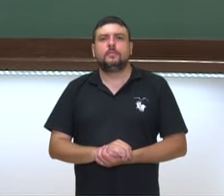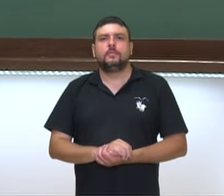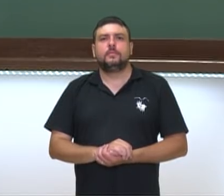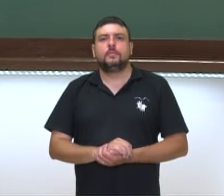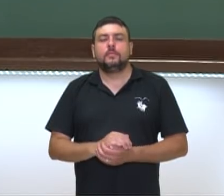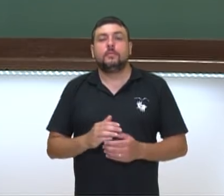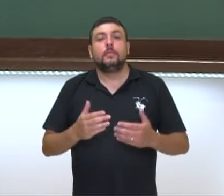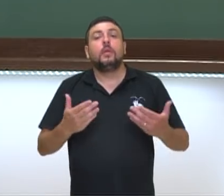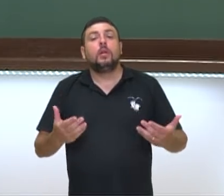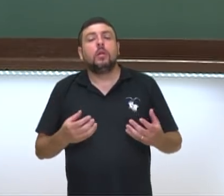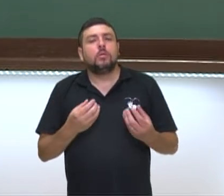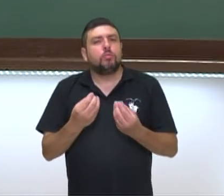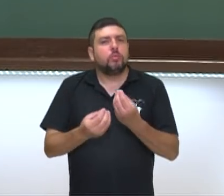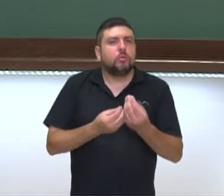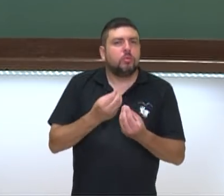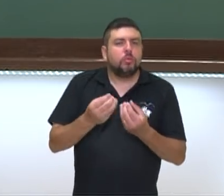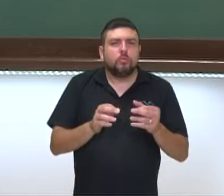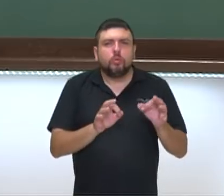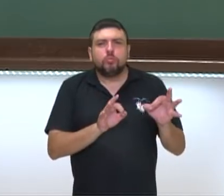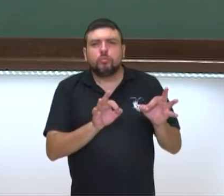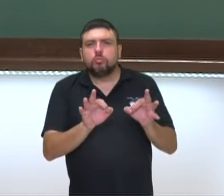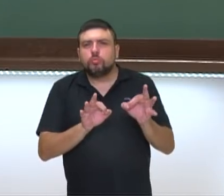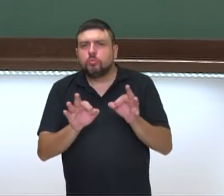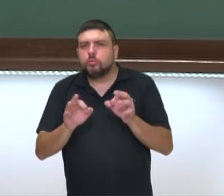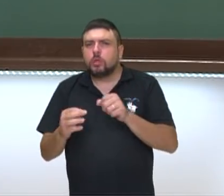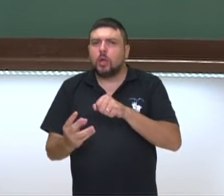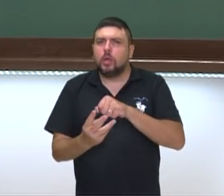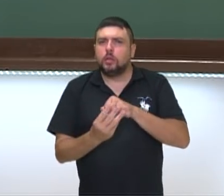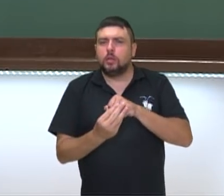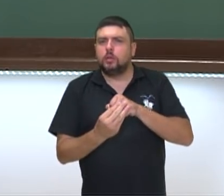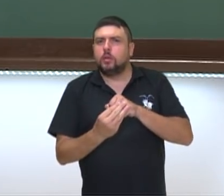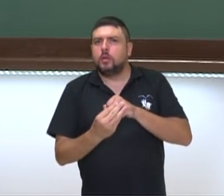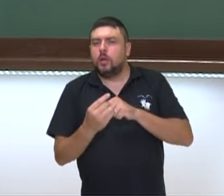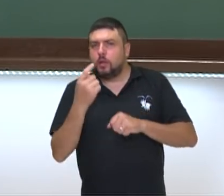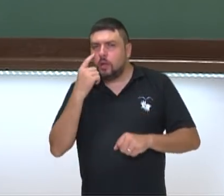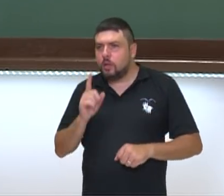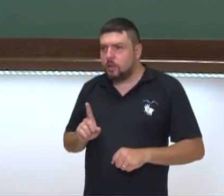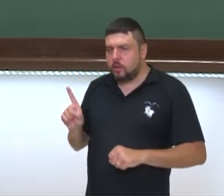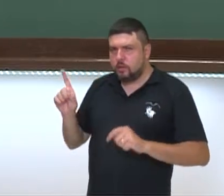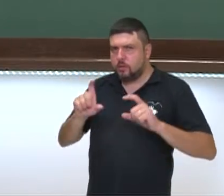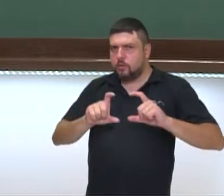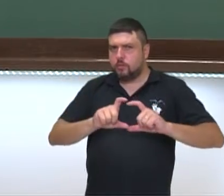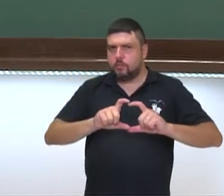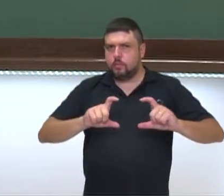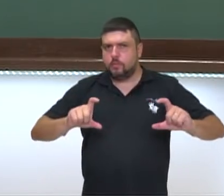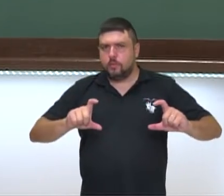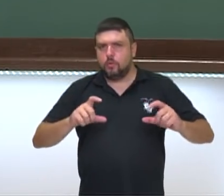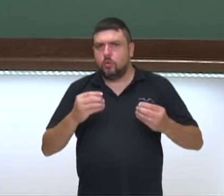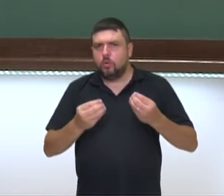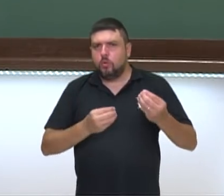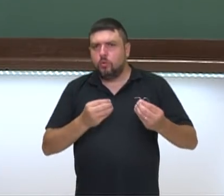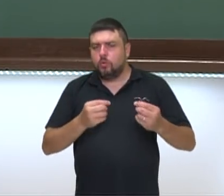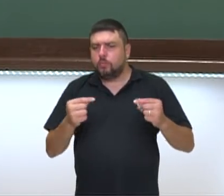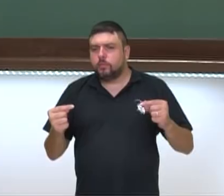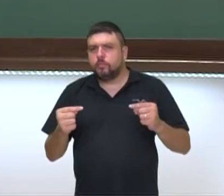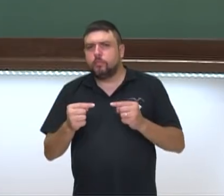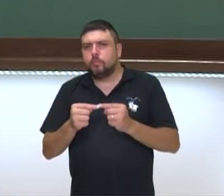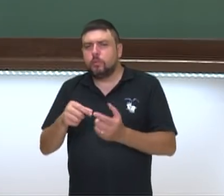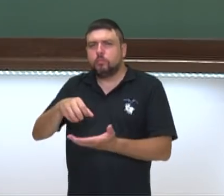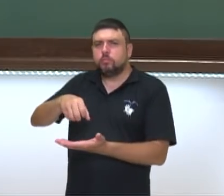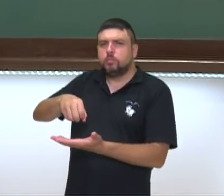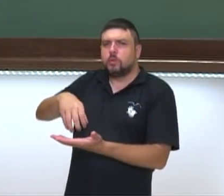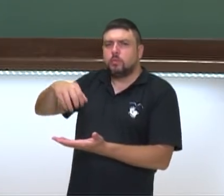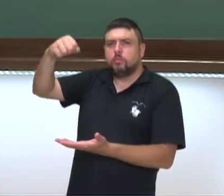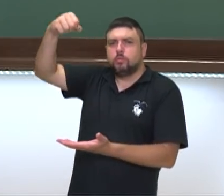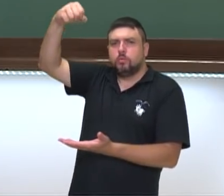Daí, galera, como é que vocês organizaram esse conhecimento de equações aplicado à conta elétrica, né? Então, primeira